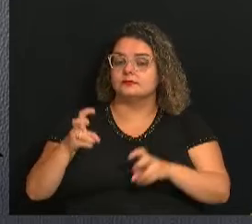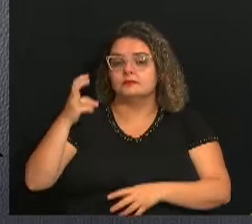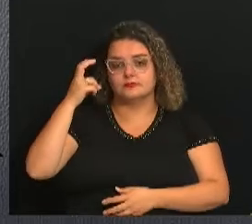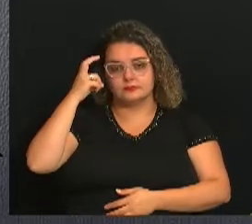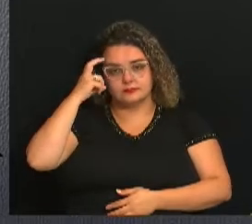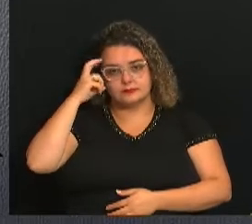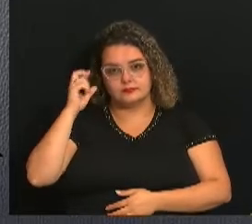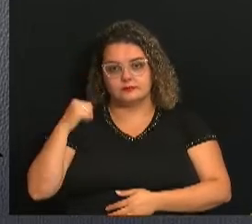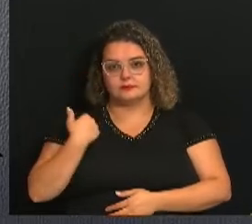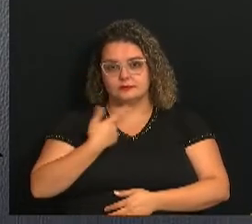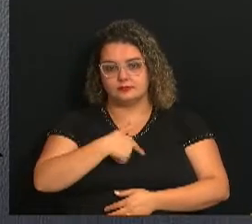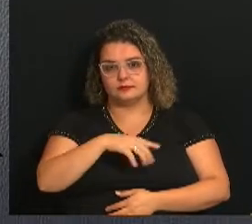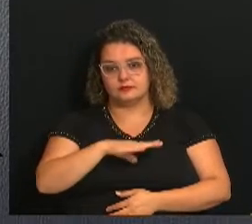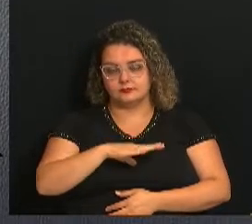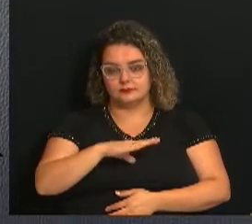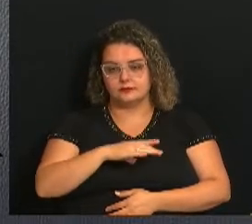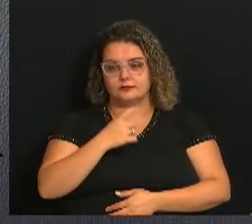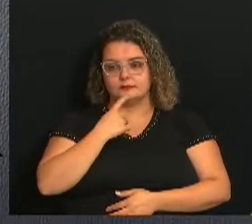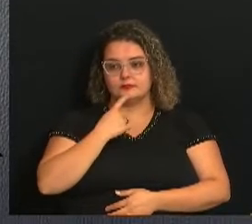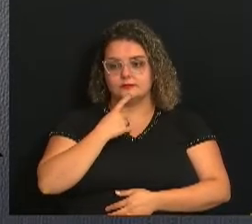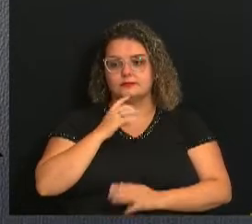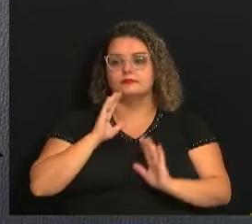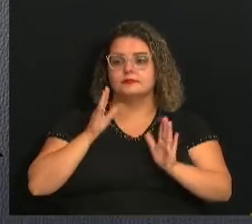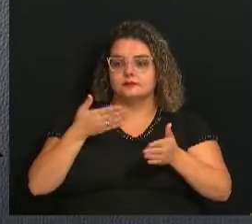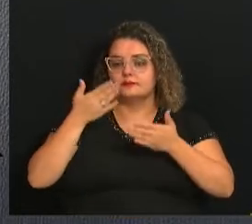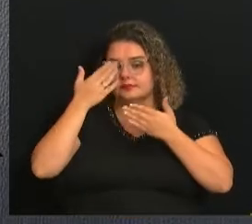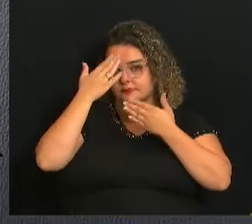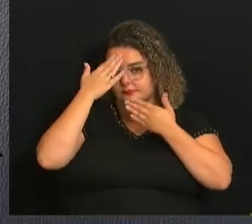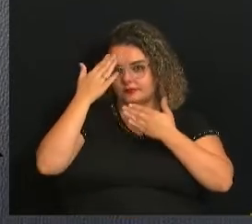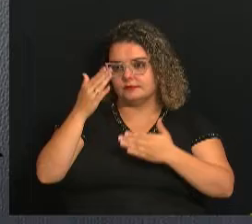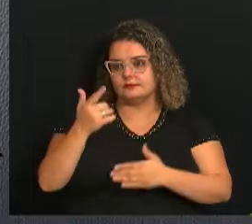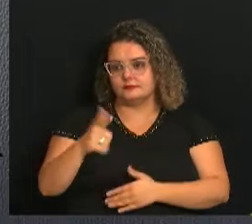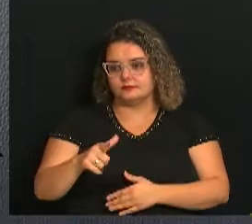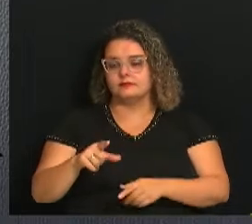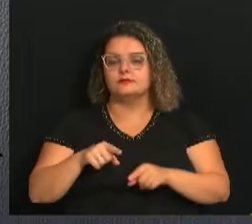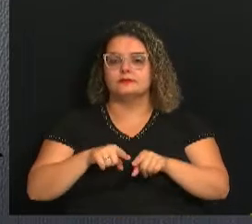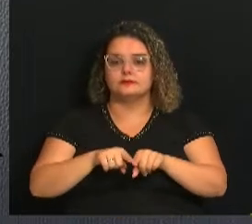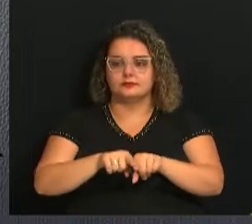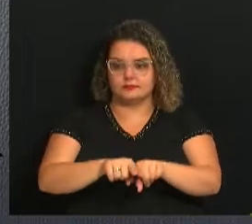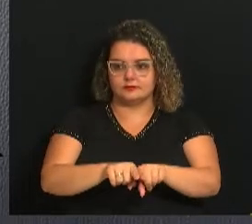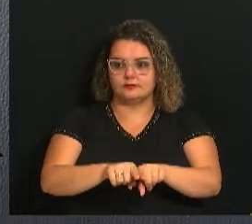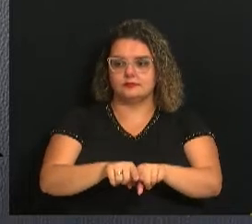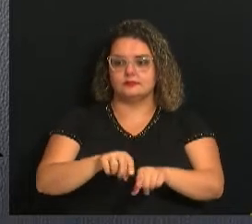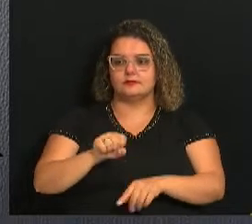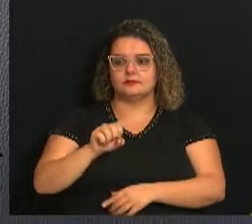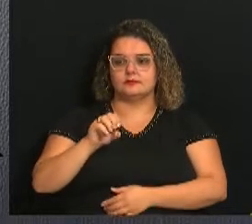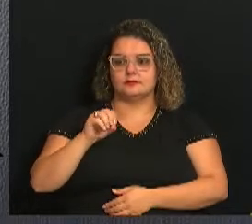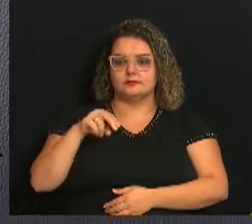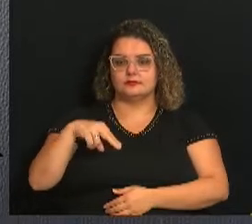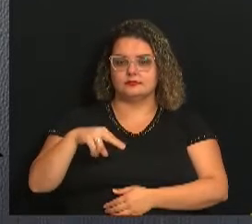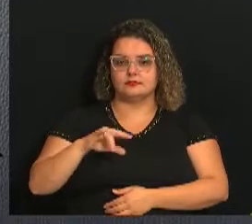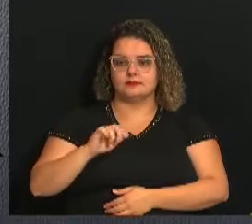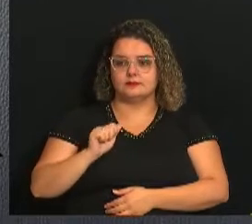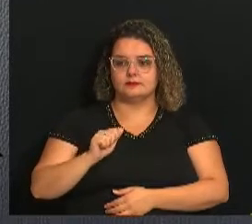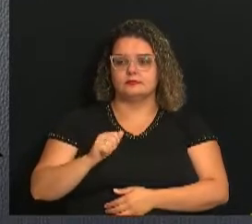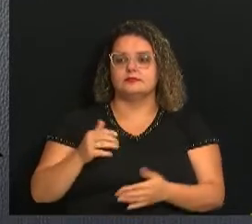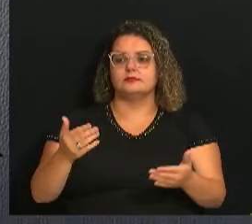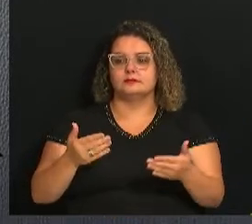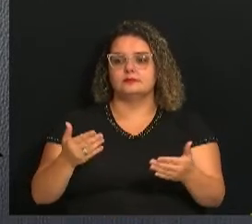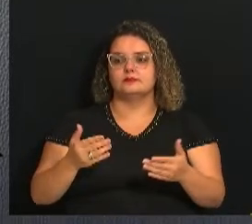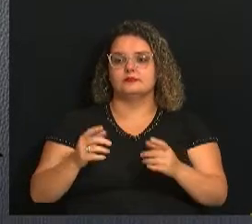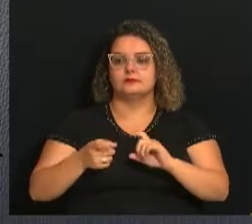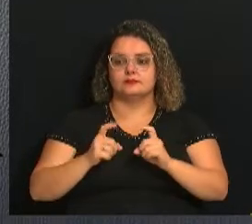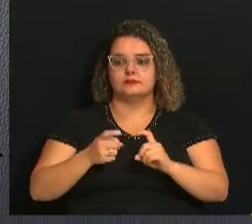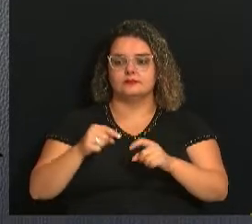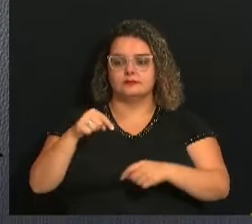nosso município. Então, a gente já agradece mais uma vez essa parceria da Sônia Fardi estar hoje conosco nessa reunião